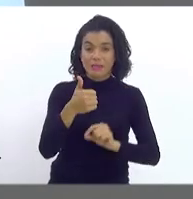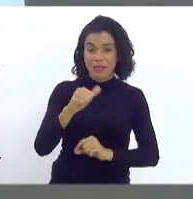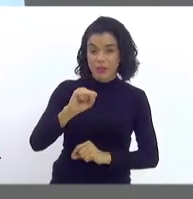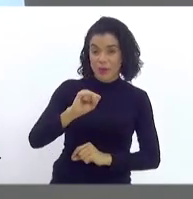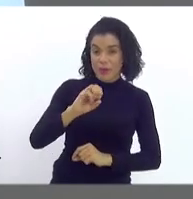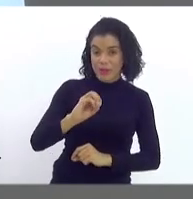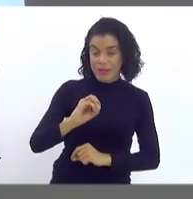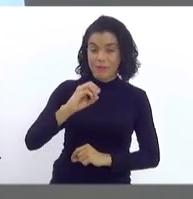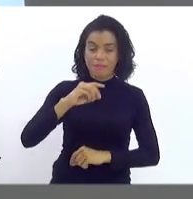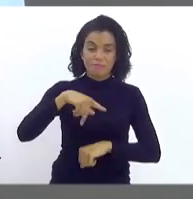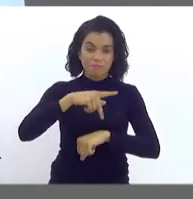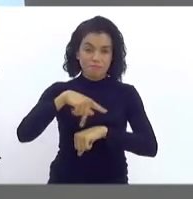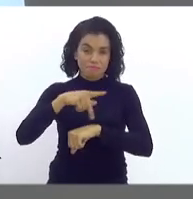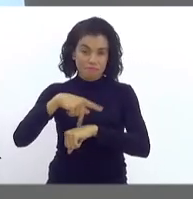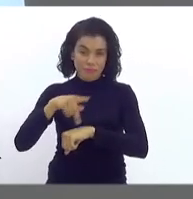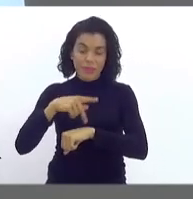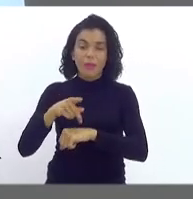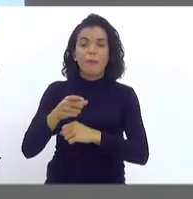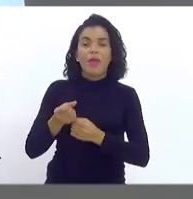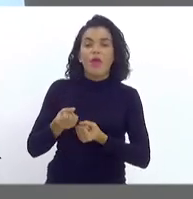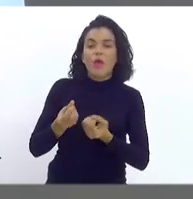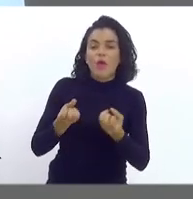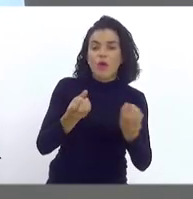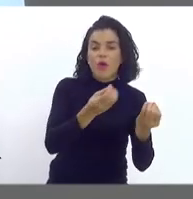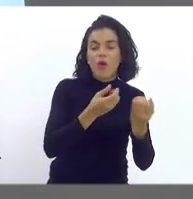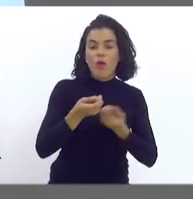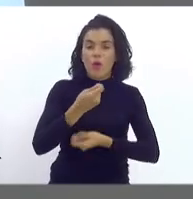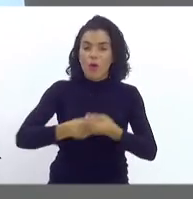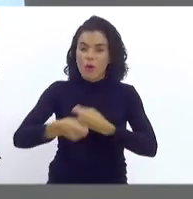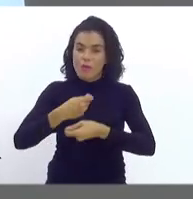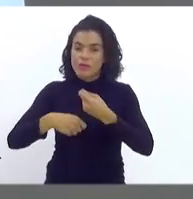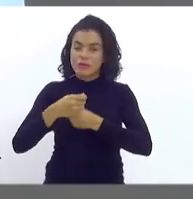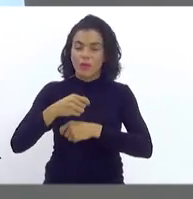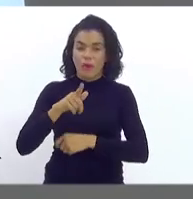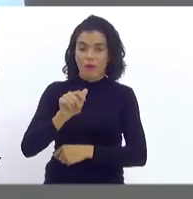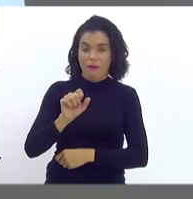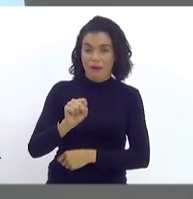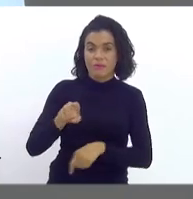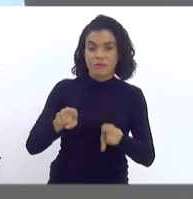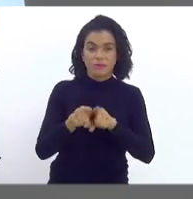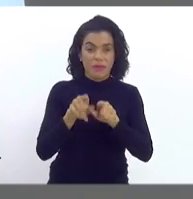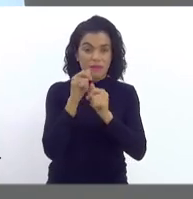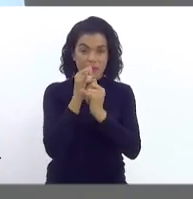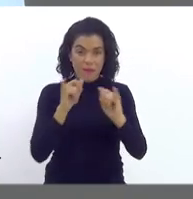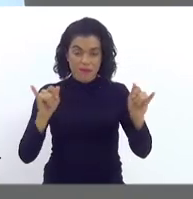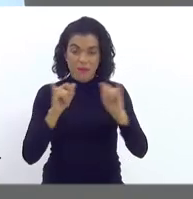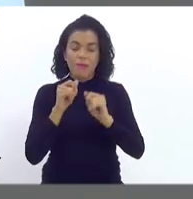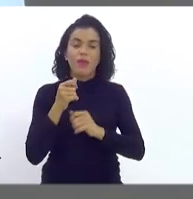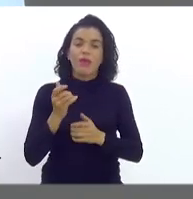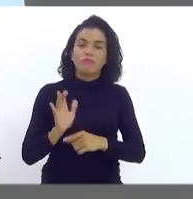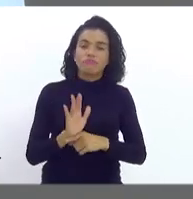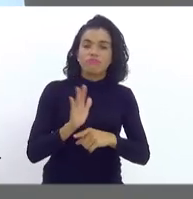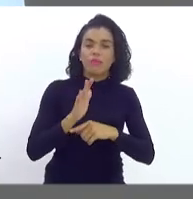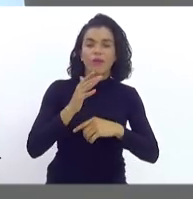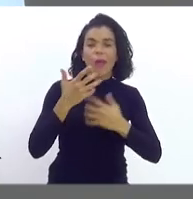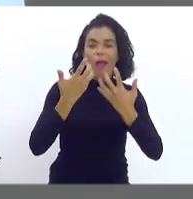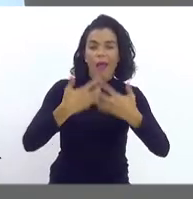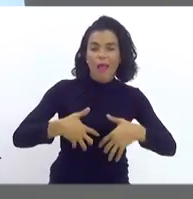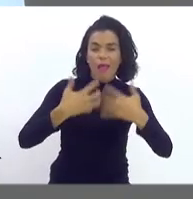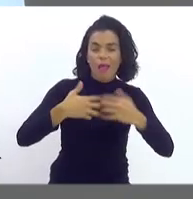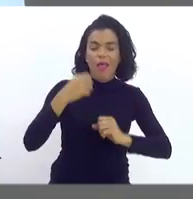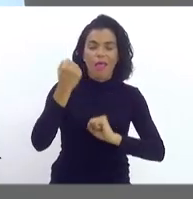geração, distribuição e comercialização de gás e eletricidade, além de atuar na produção de energia renovável. Nós